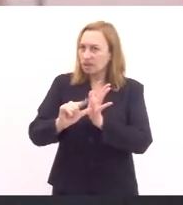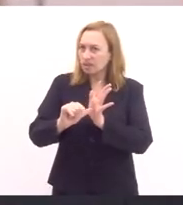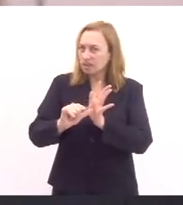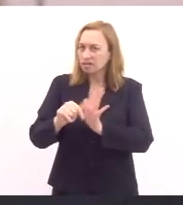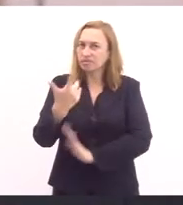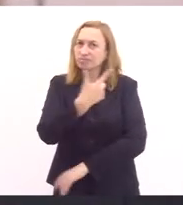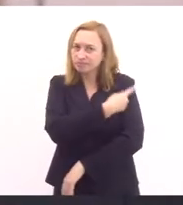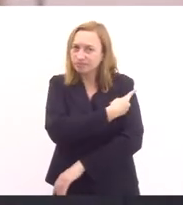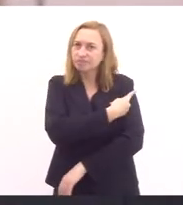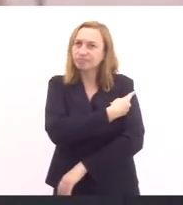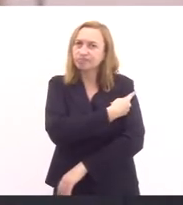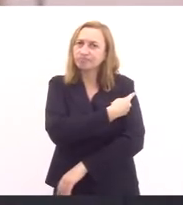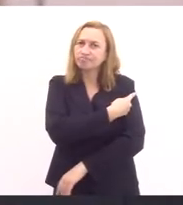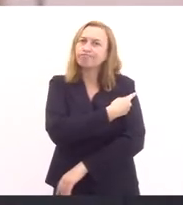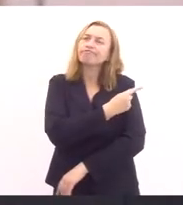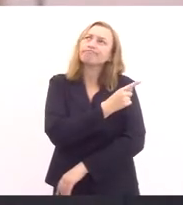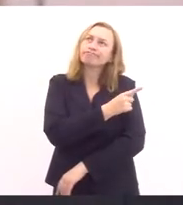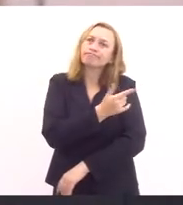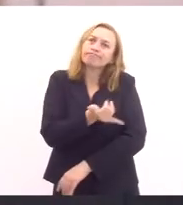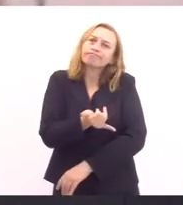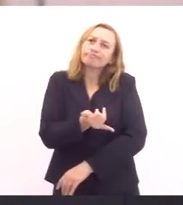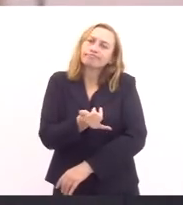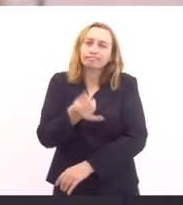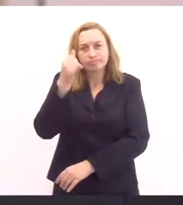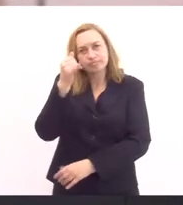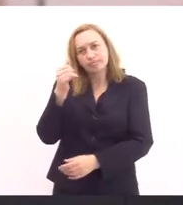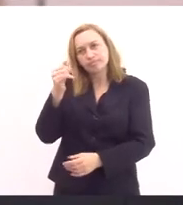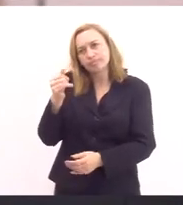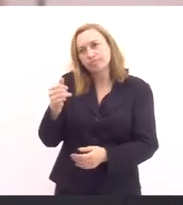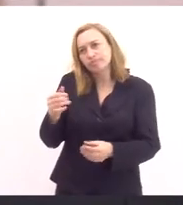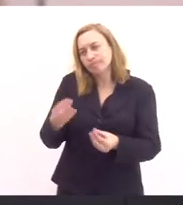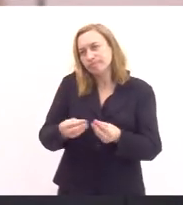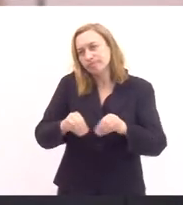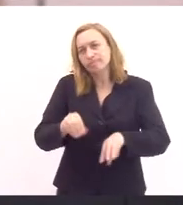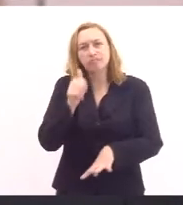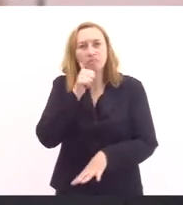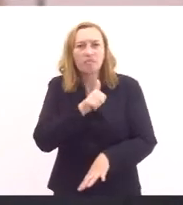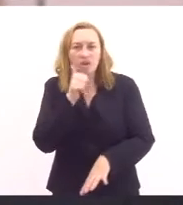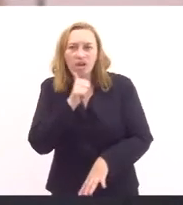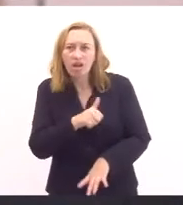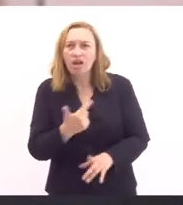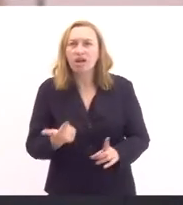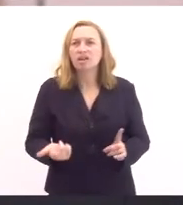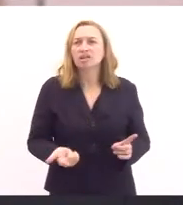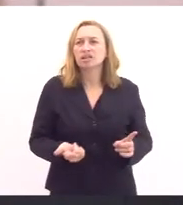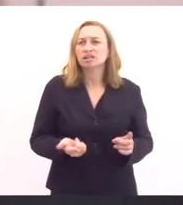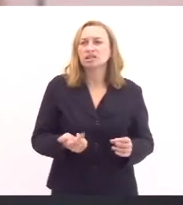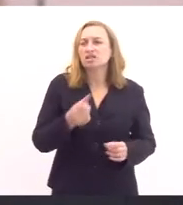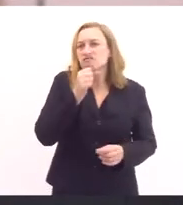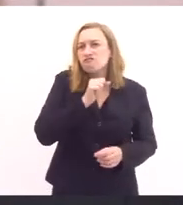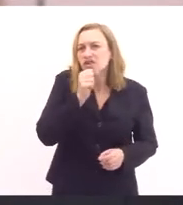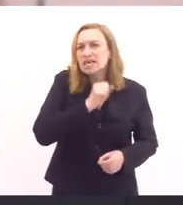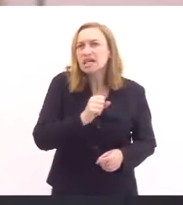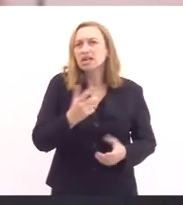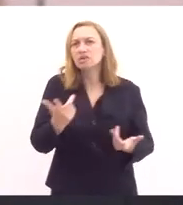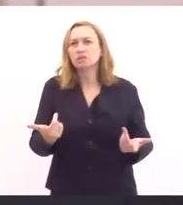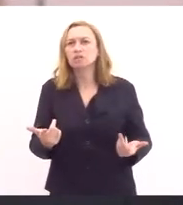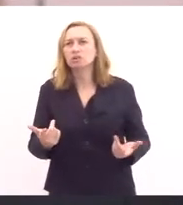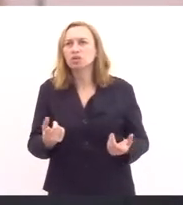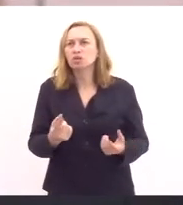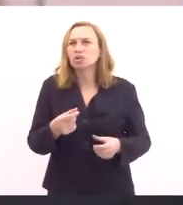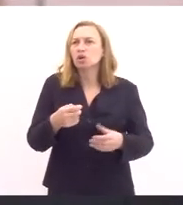da vacinação na vítima mulheres e vitimou idosos vitimou quer dizer lutar